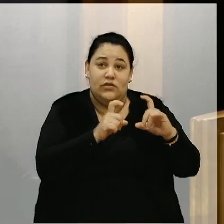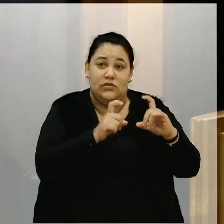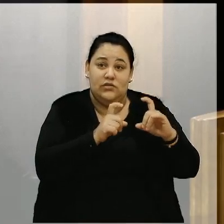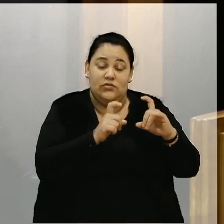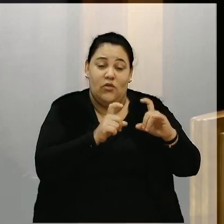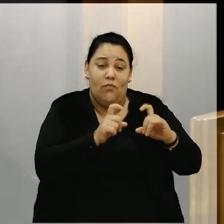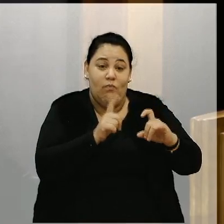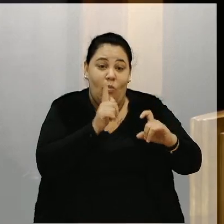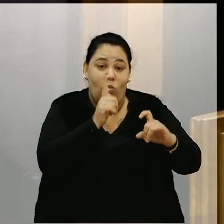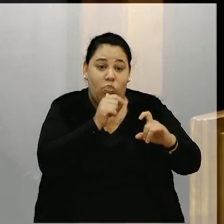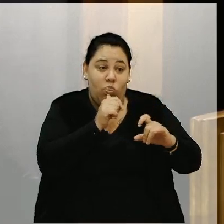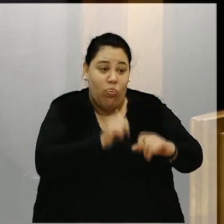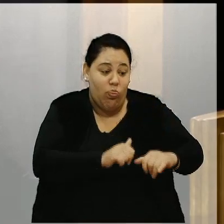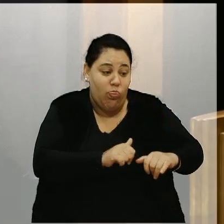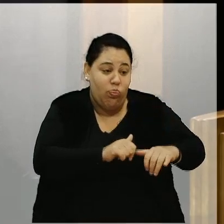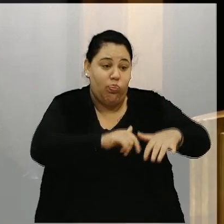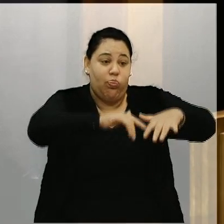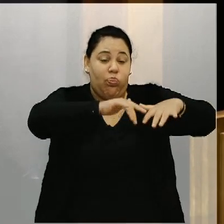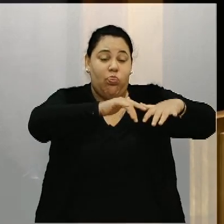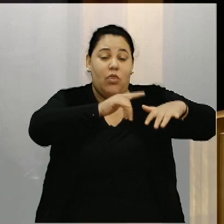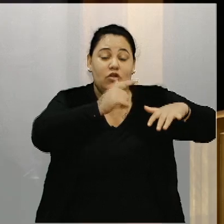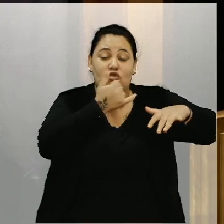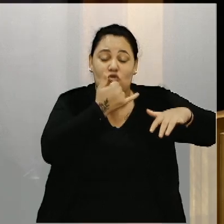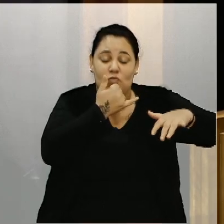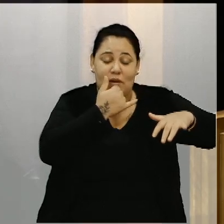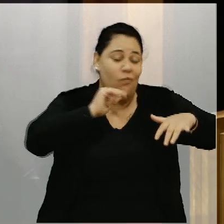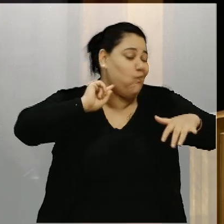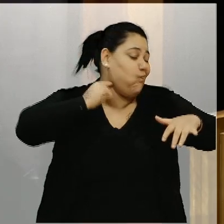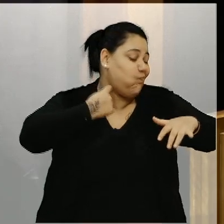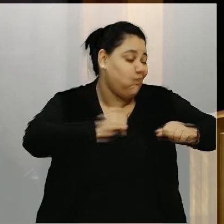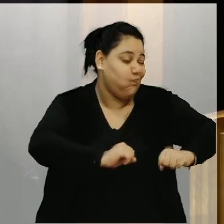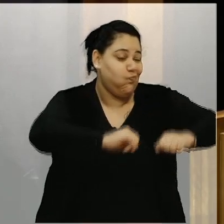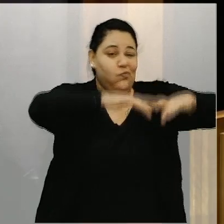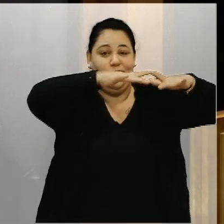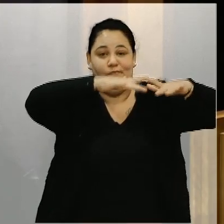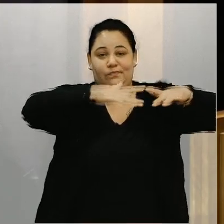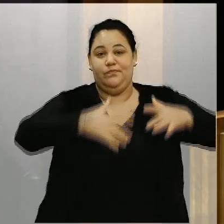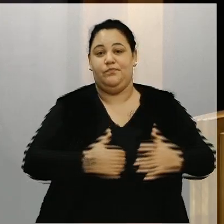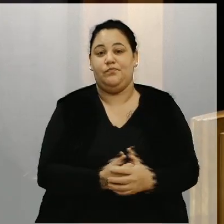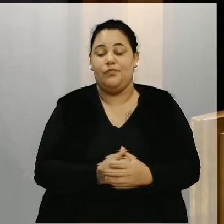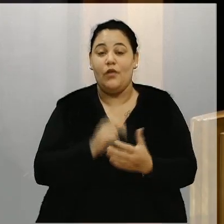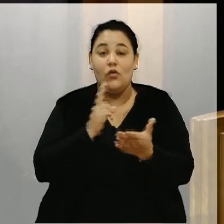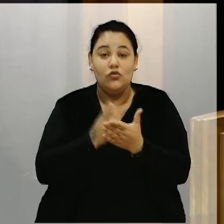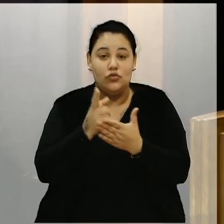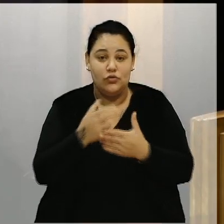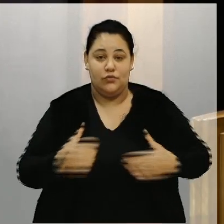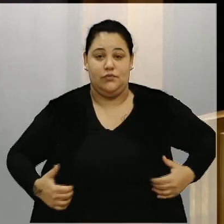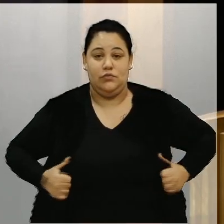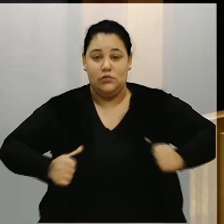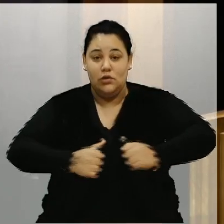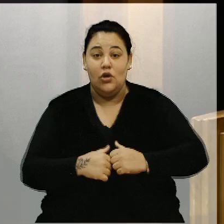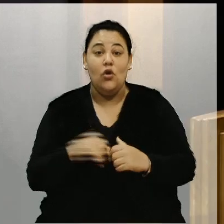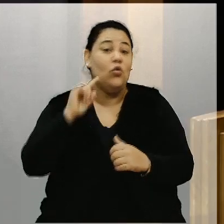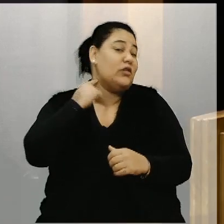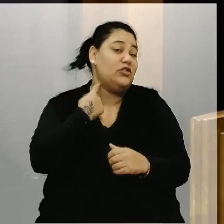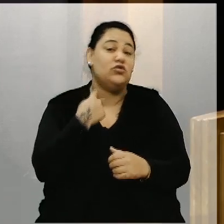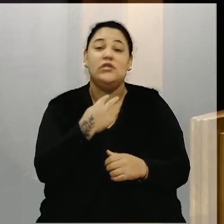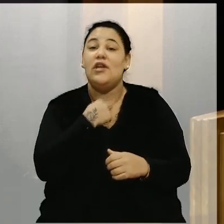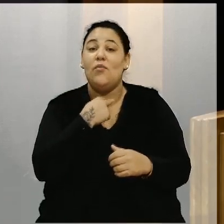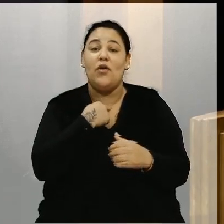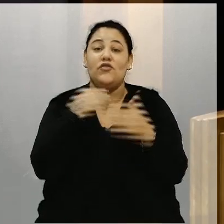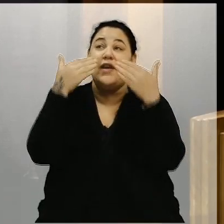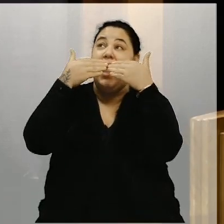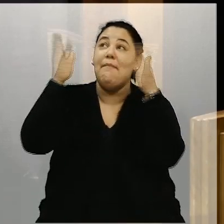lixo, porque era assim e é assim que tem que funcionar. Continuo. O lixo não pode ficar a céu